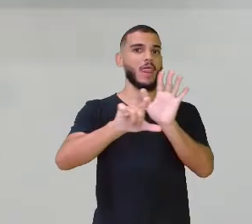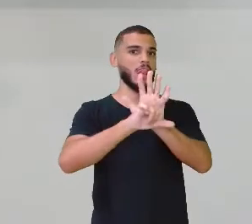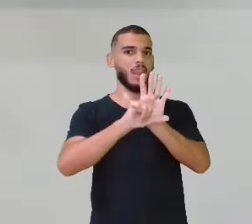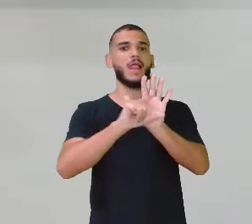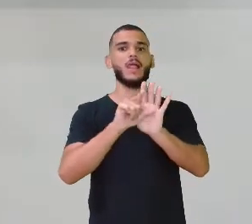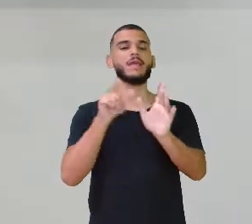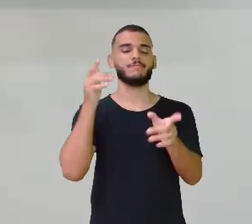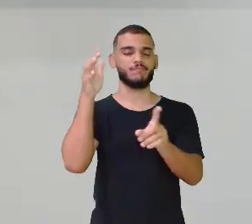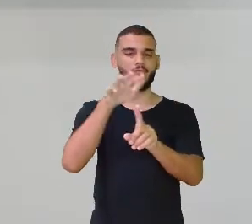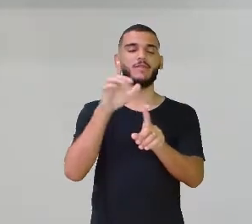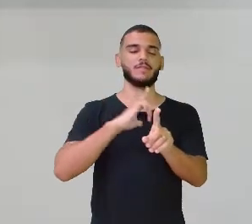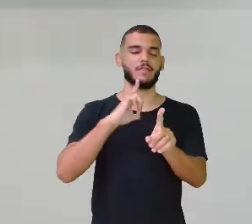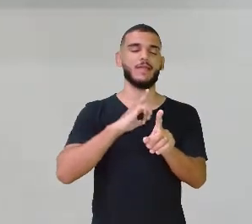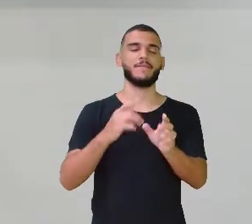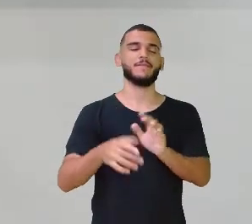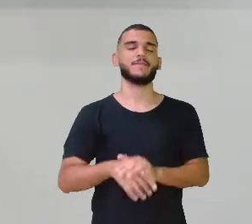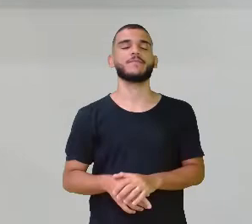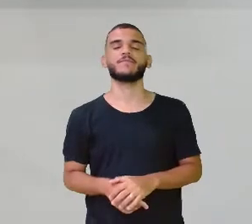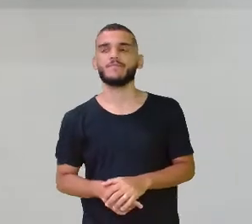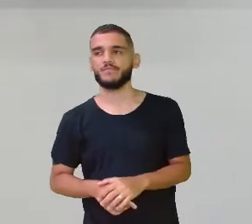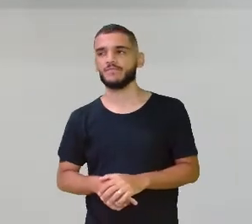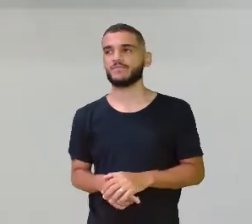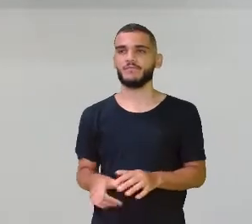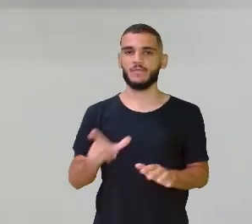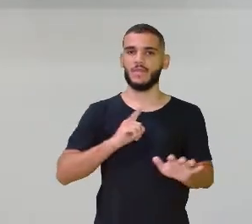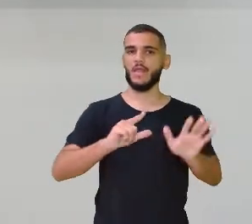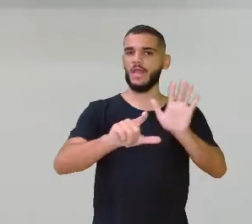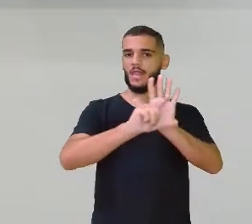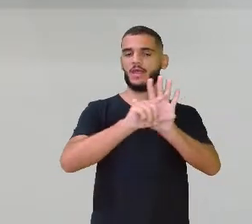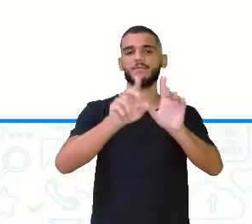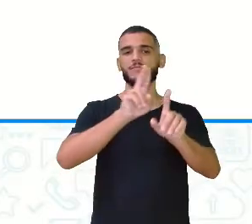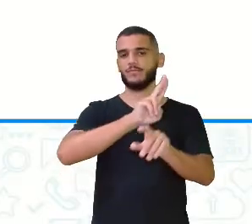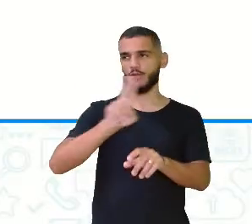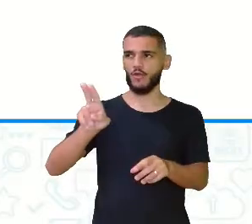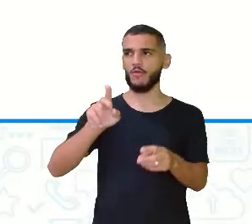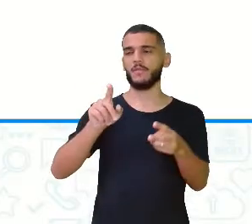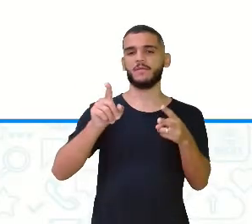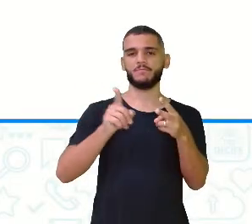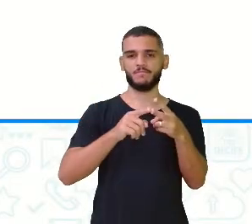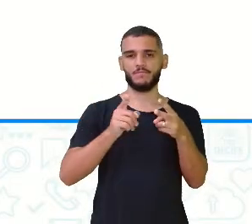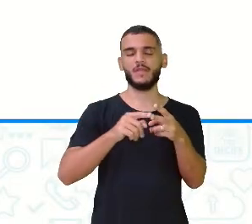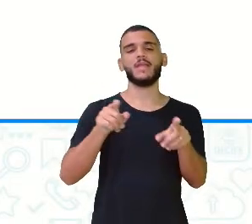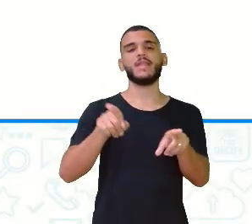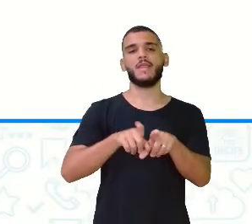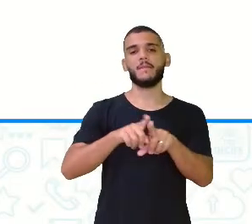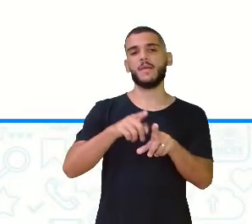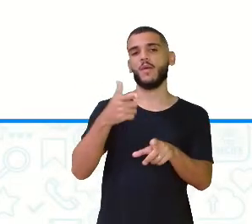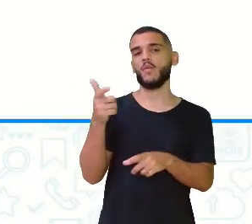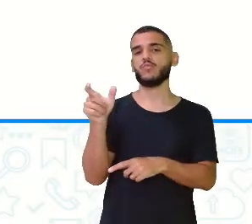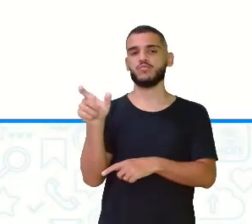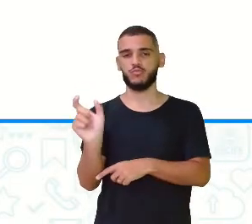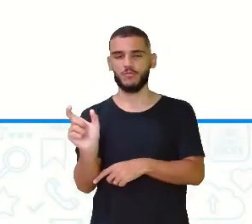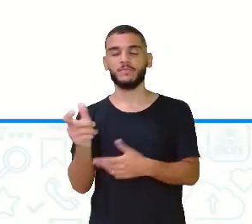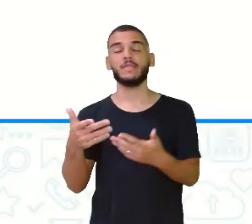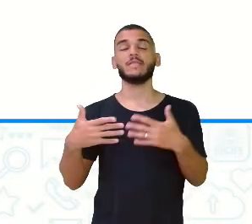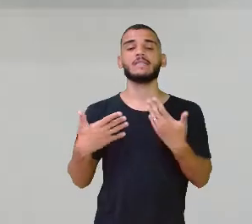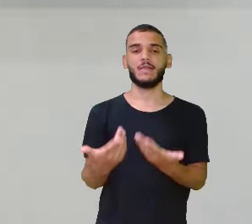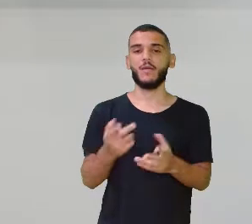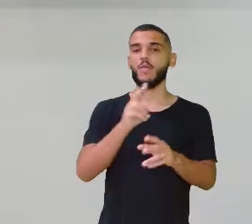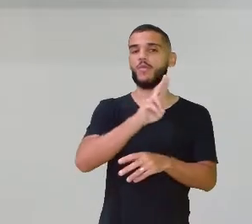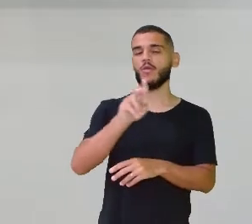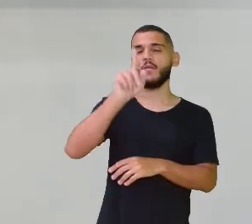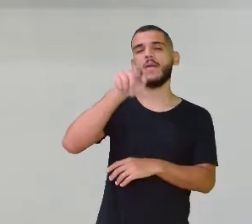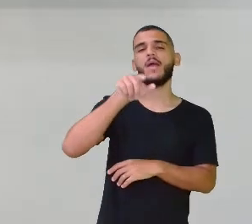que a gente usa legalmente falando. A gente tem um nome e tem um sobrenome. O nome é uma escolha que